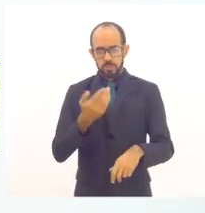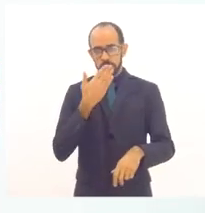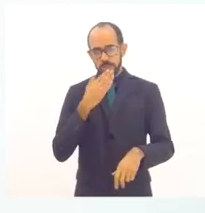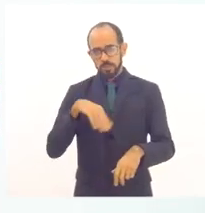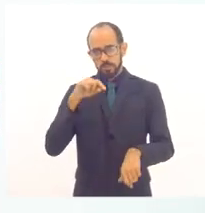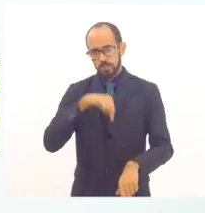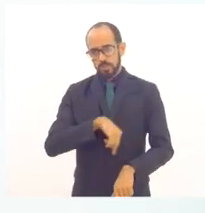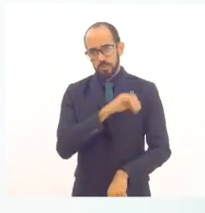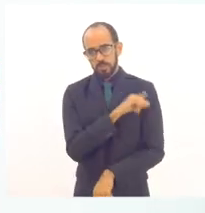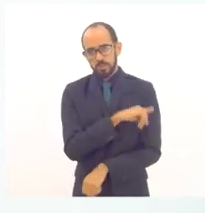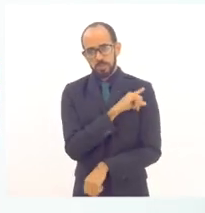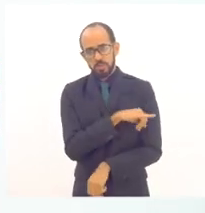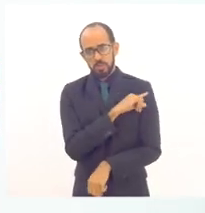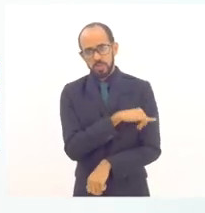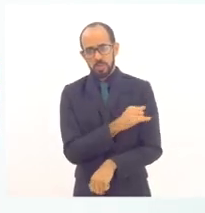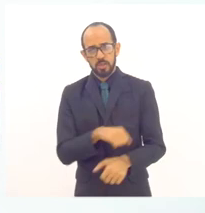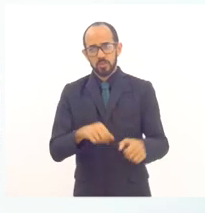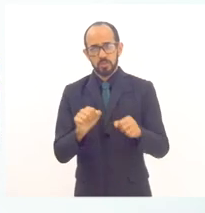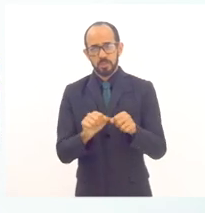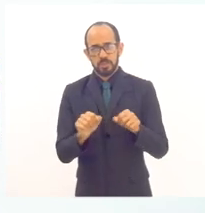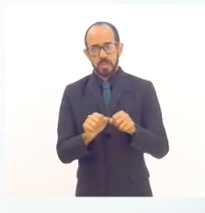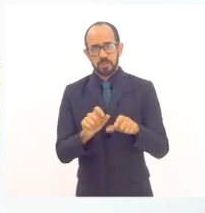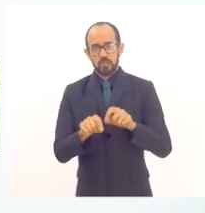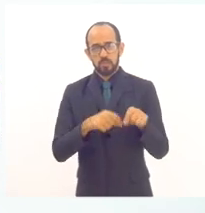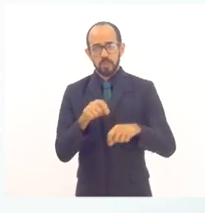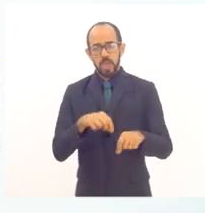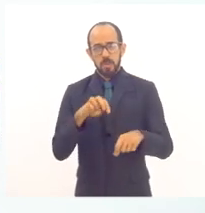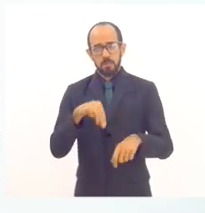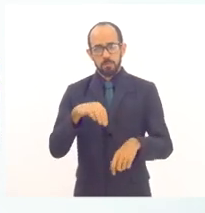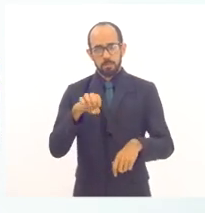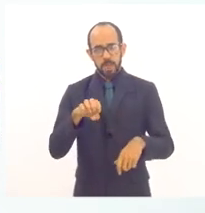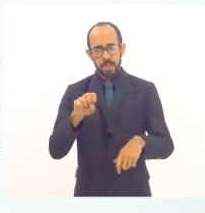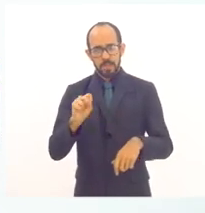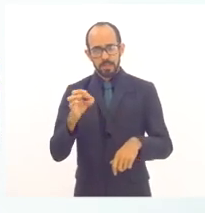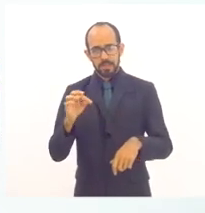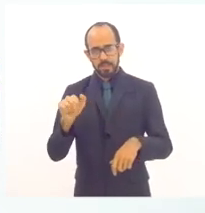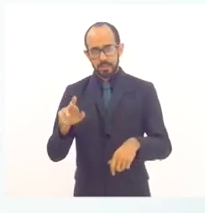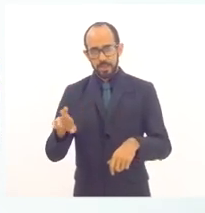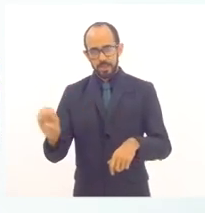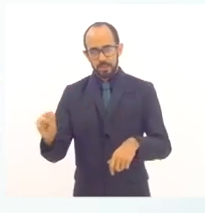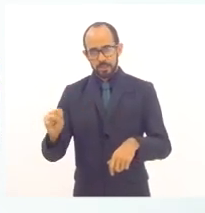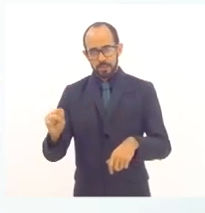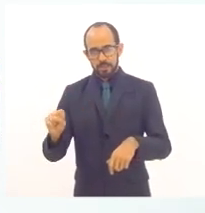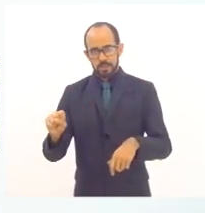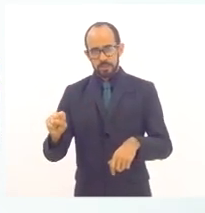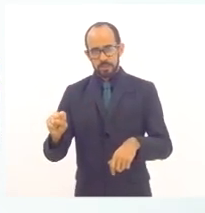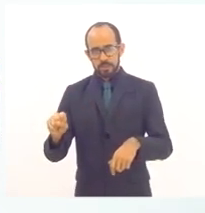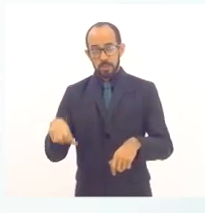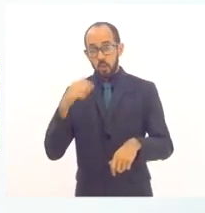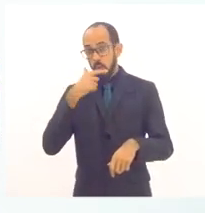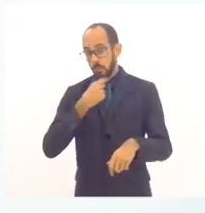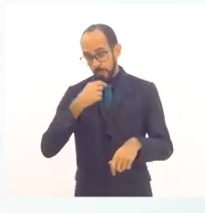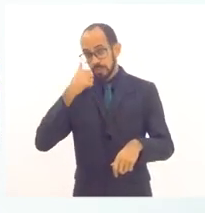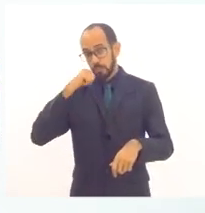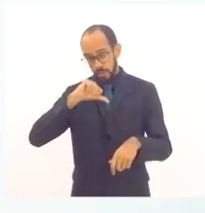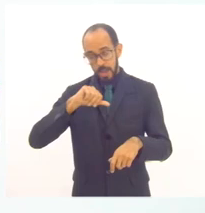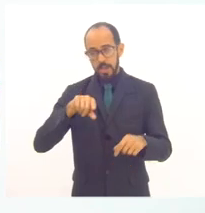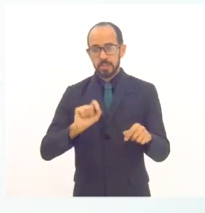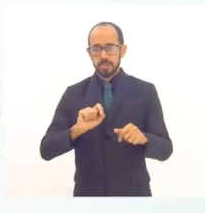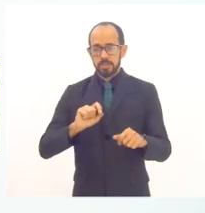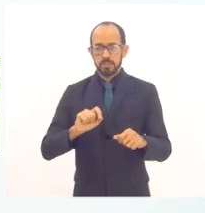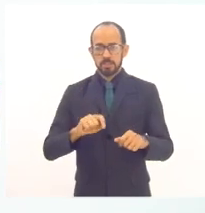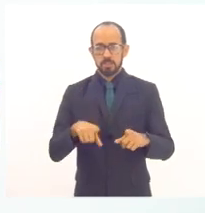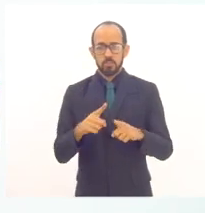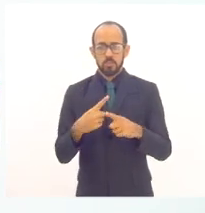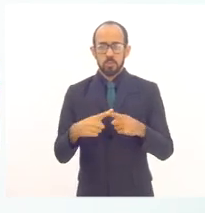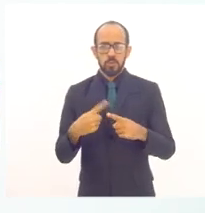Janeiro, que na revalidação seja o ofício das mestras e mestres de capoeira. Né? E por que eu estou trazendo isso? Né? Porque a Baiana do